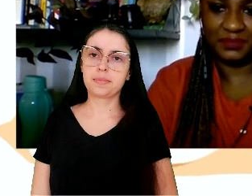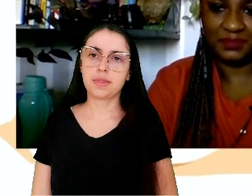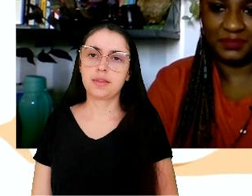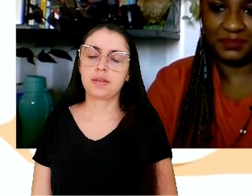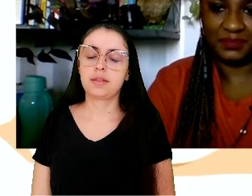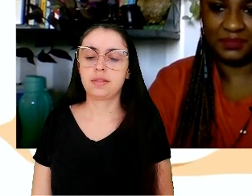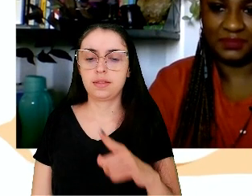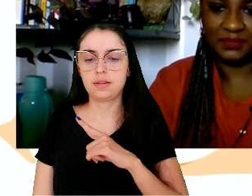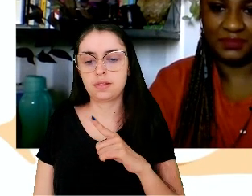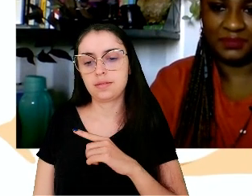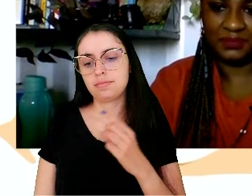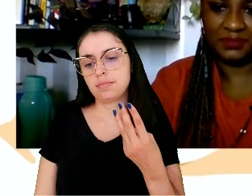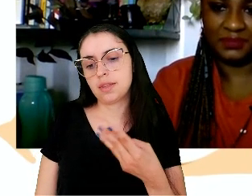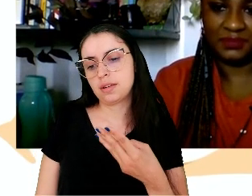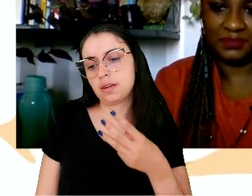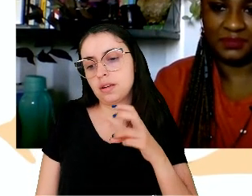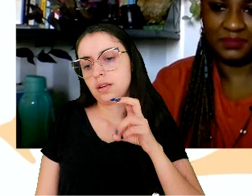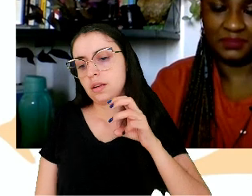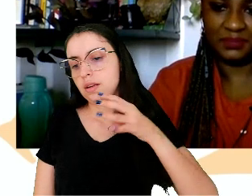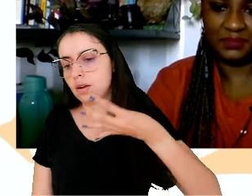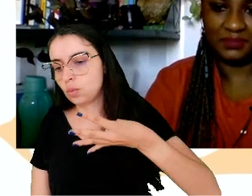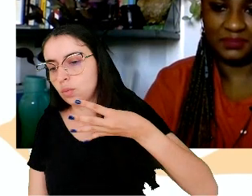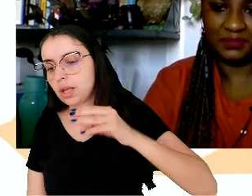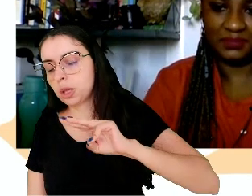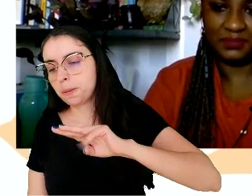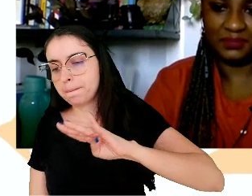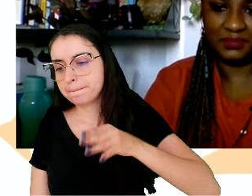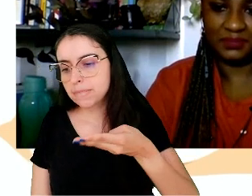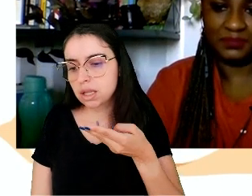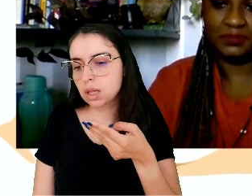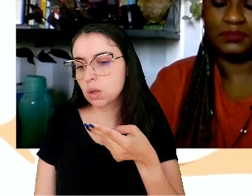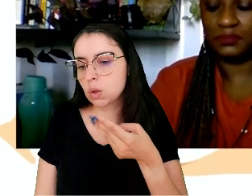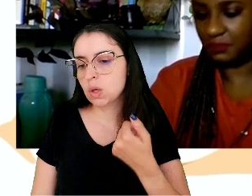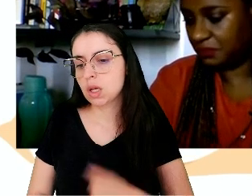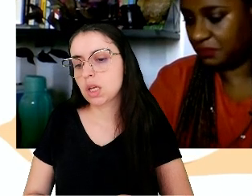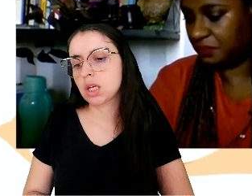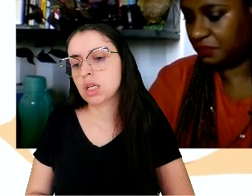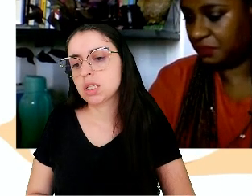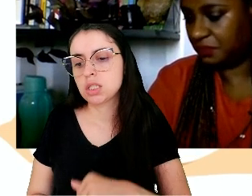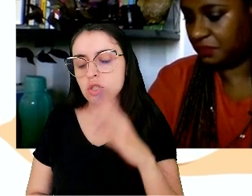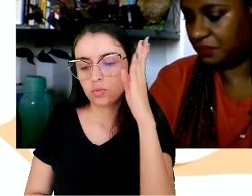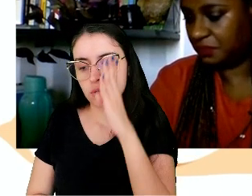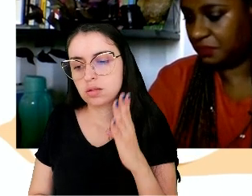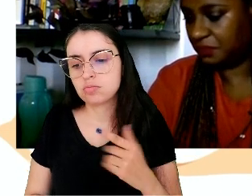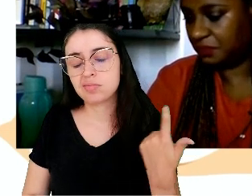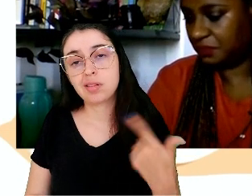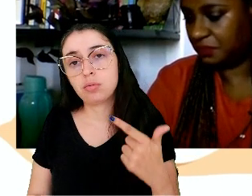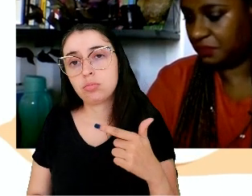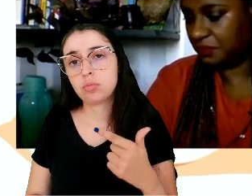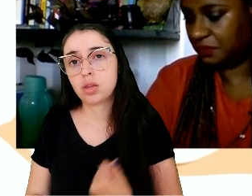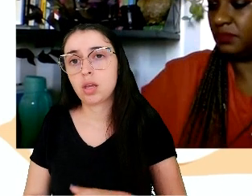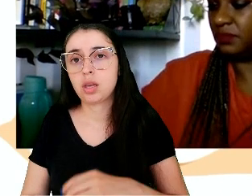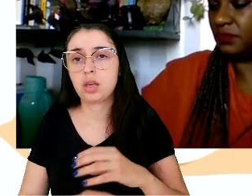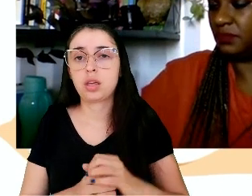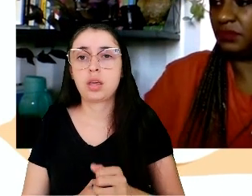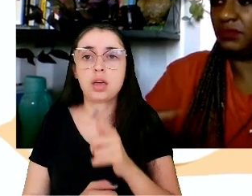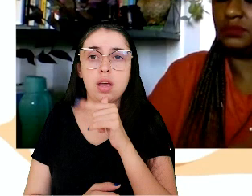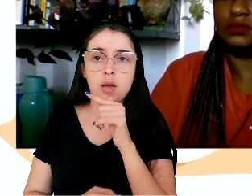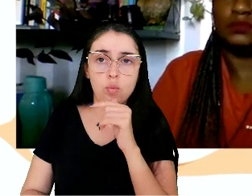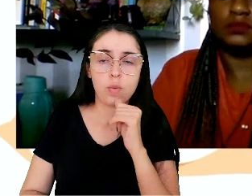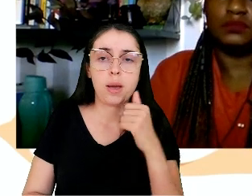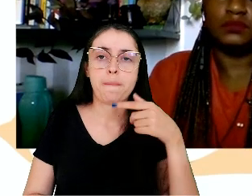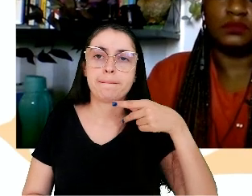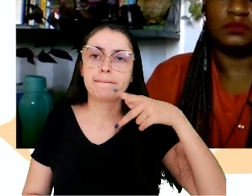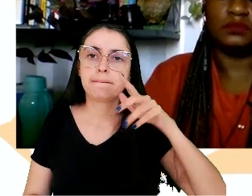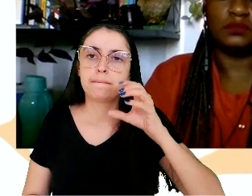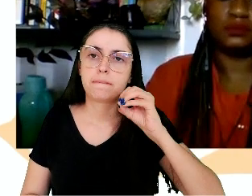Temos 34 milhões de brasileiros que não têm água potável e 104 milhões de brasileiros,